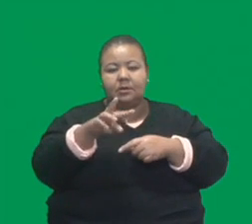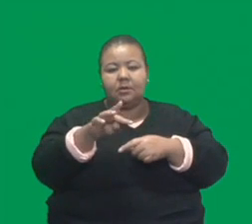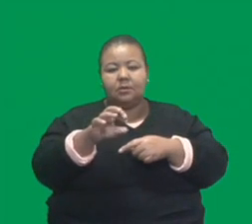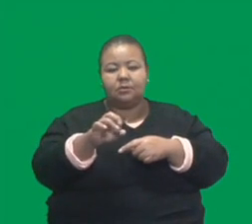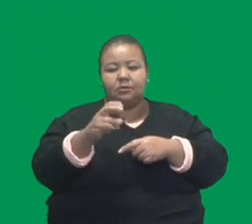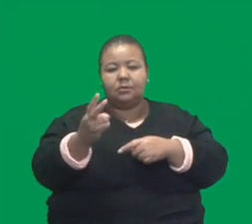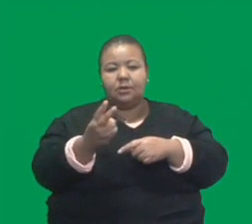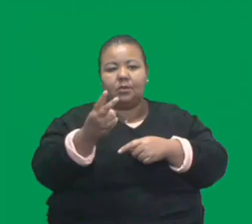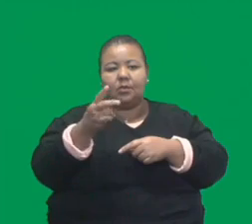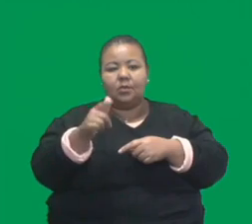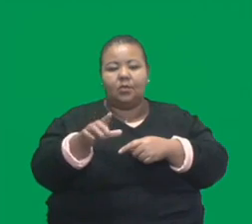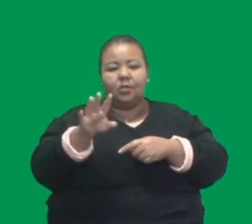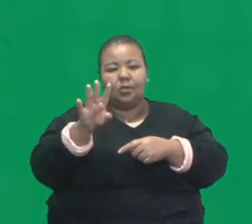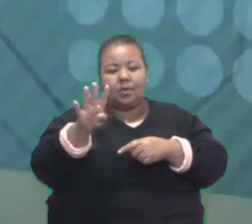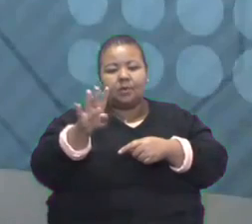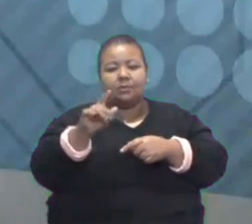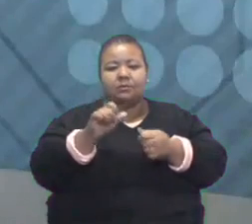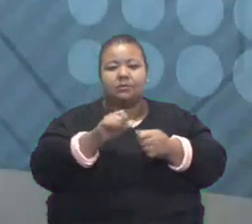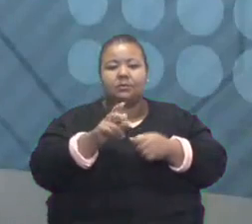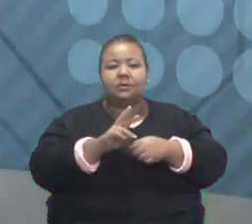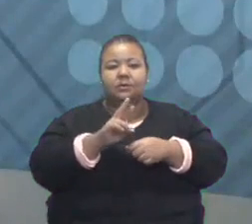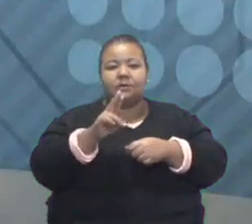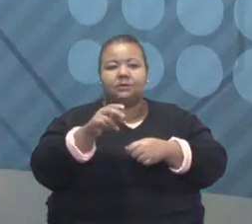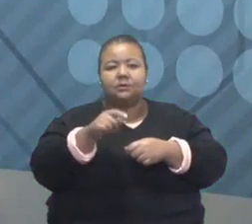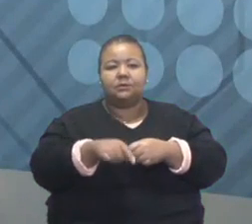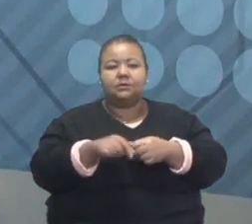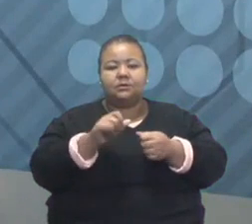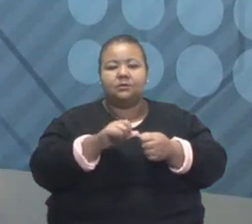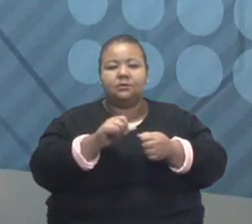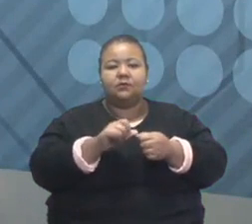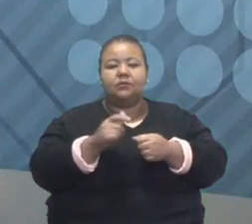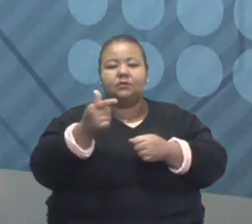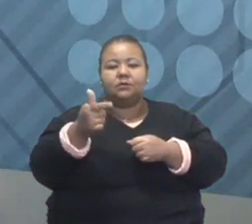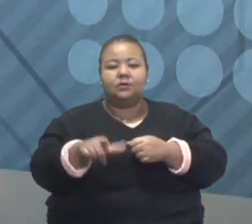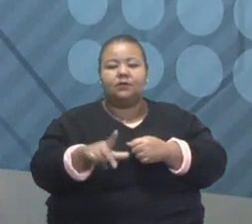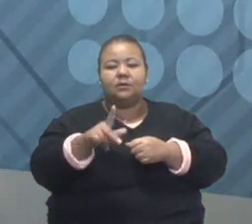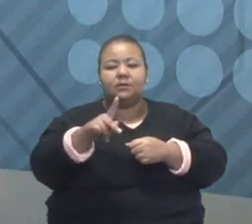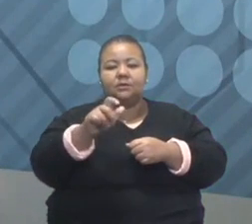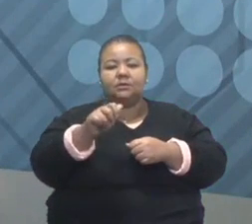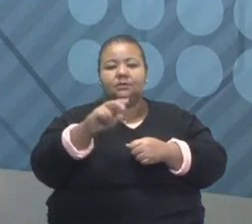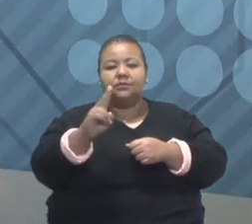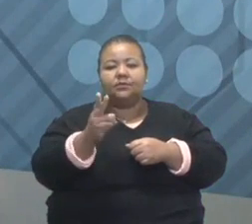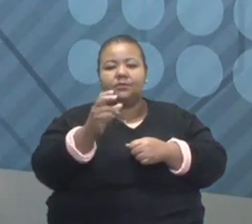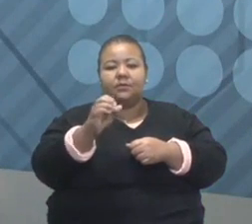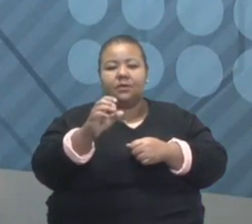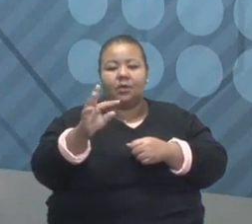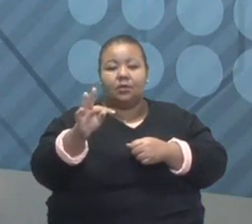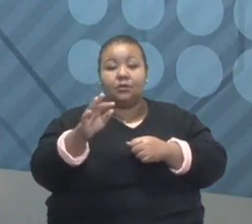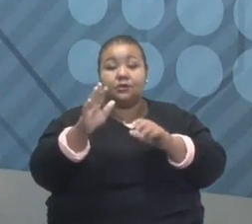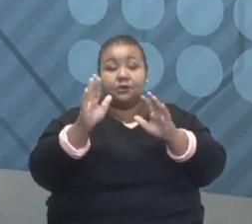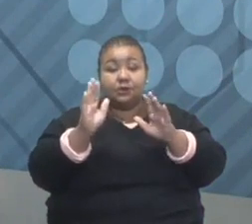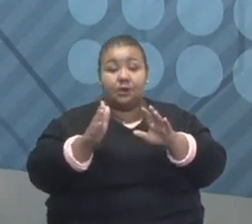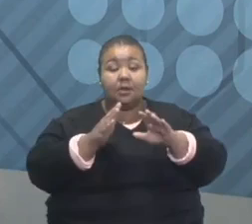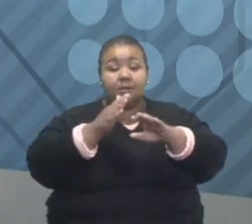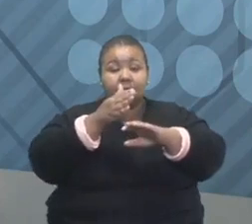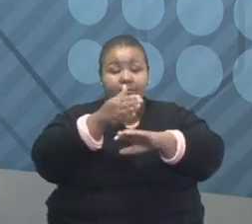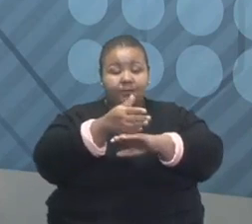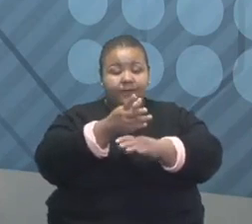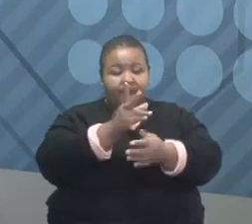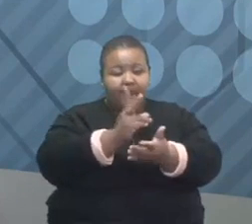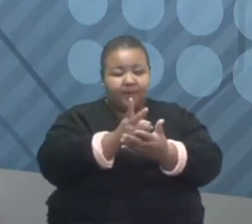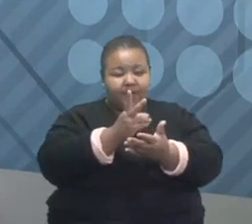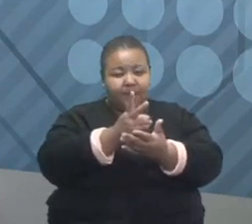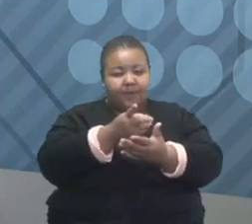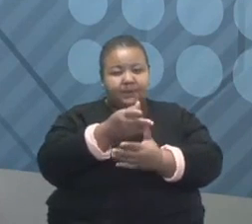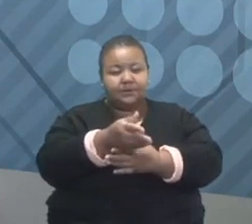Para responder essa questão, vou fazer uso novamente do Kahoot. Então, se você já está logado, permaneça. Então, a